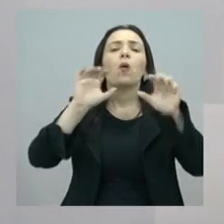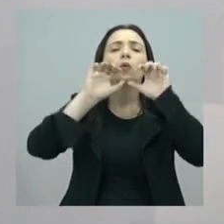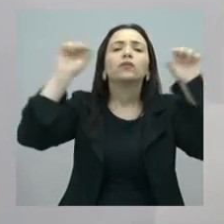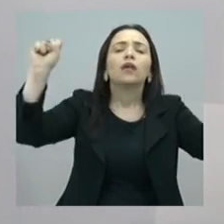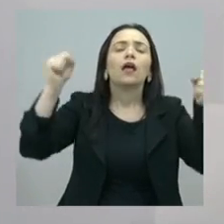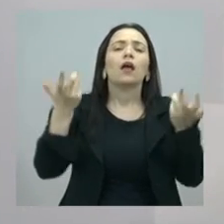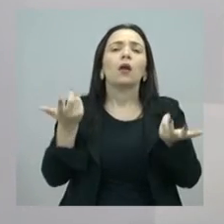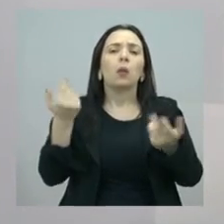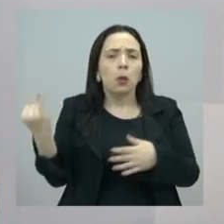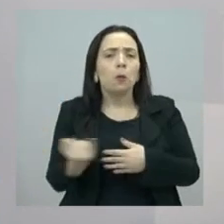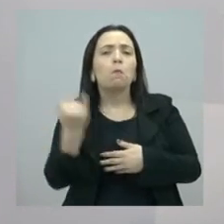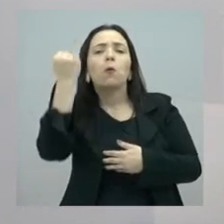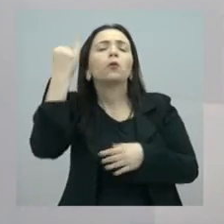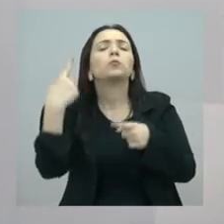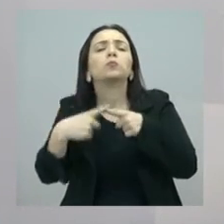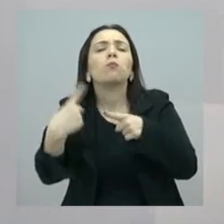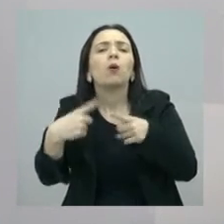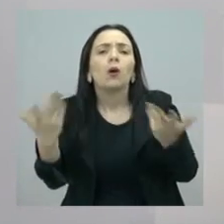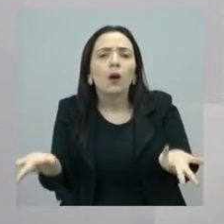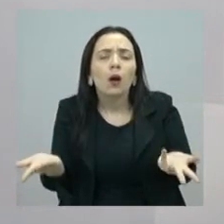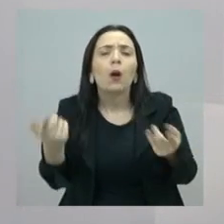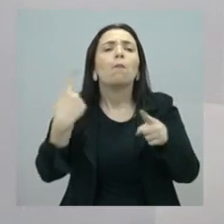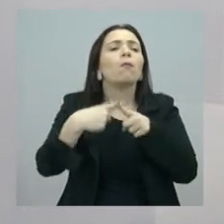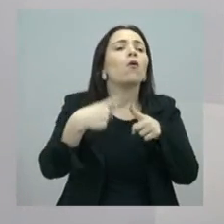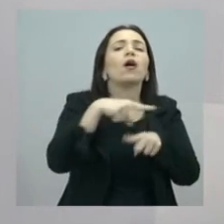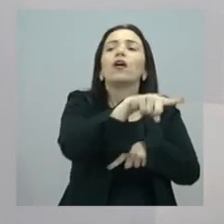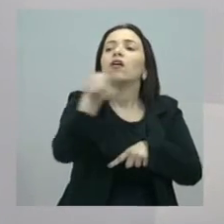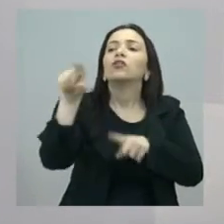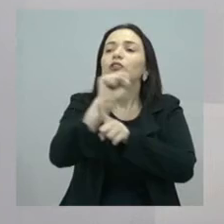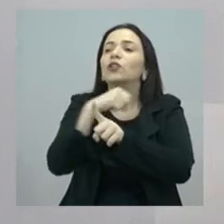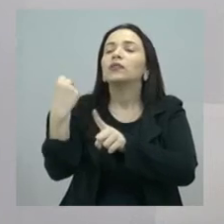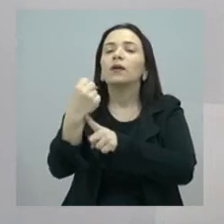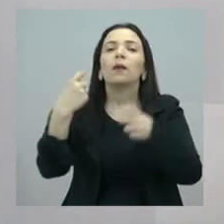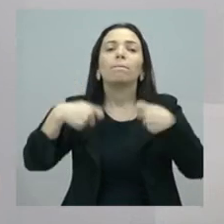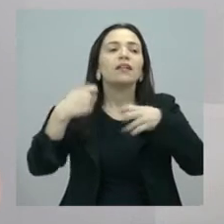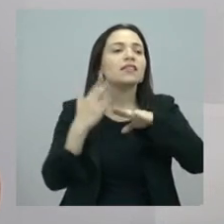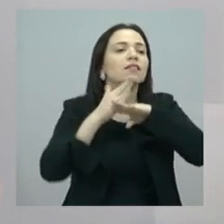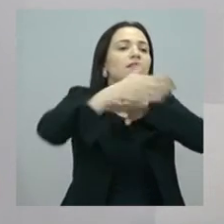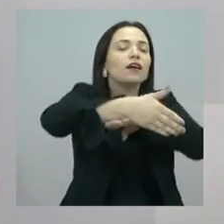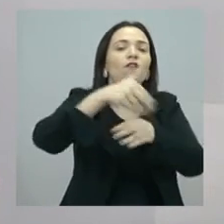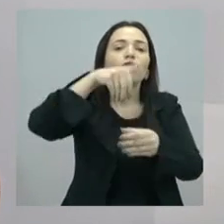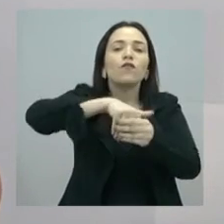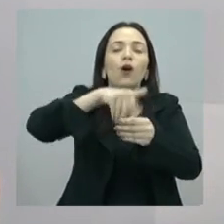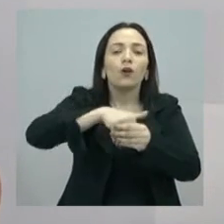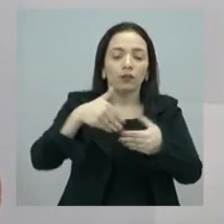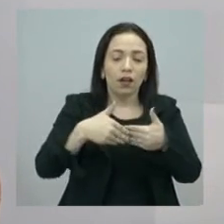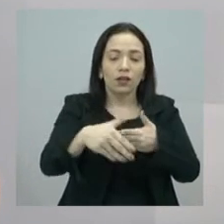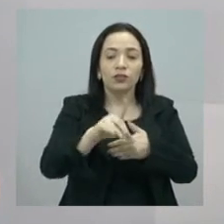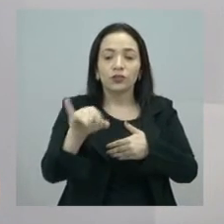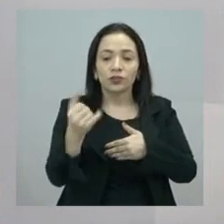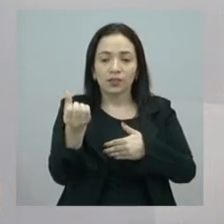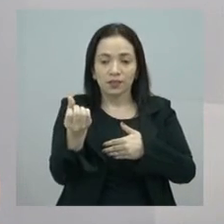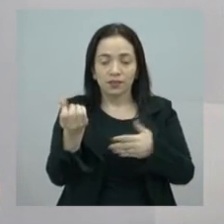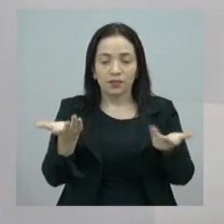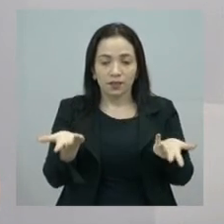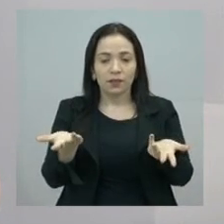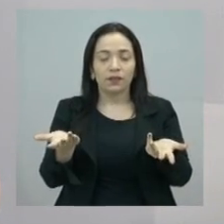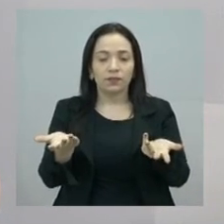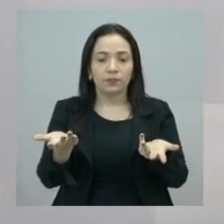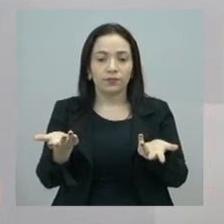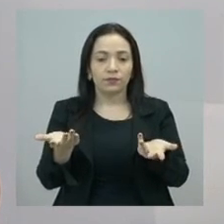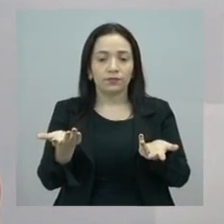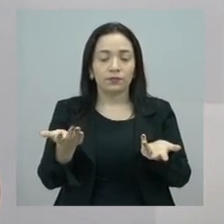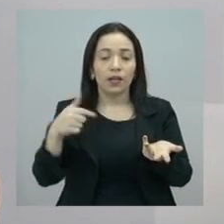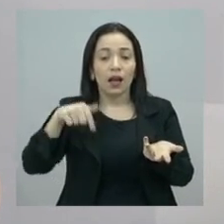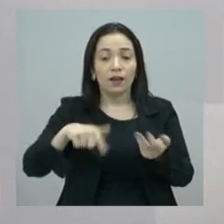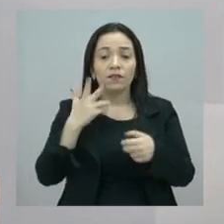importância dele? Por que o eleitor deve ir às urnas no dia 6? Fortaleza, nas últimas eleições,